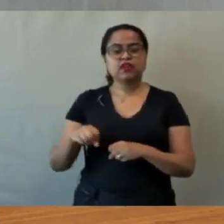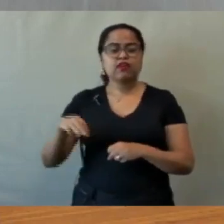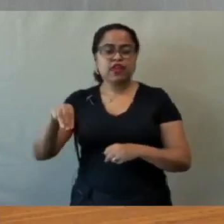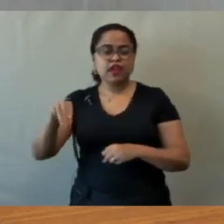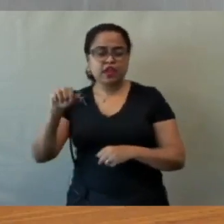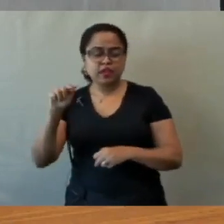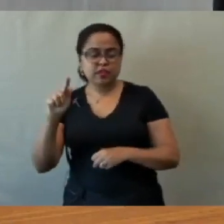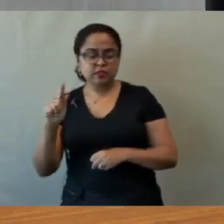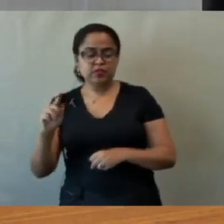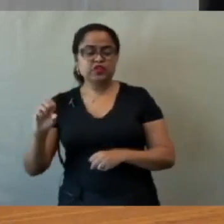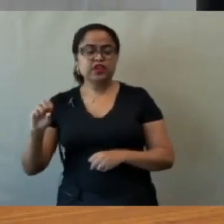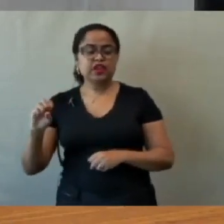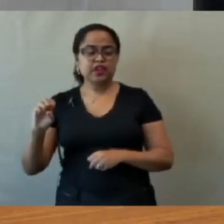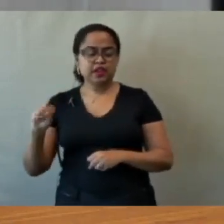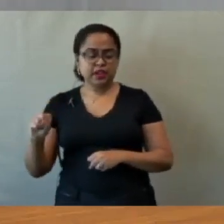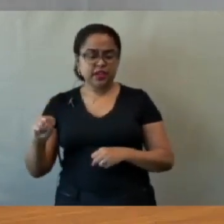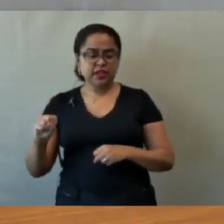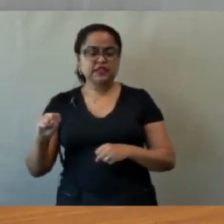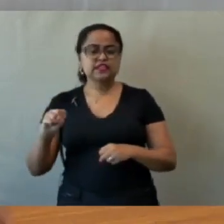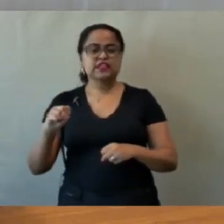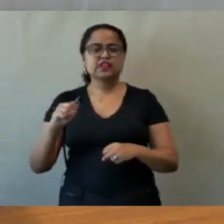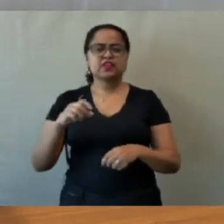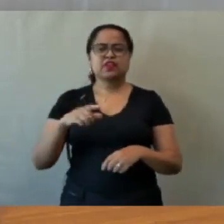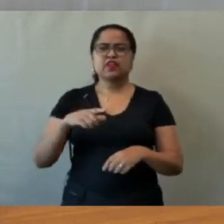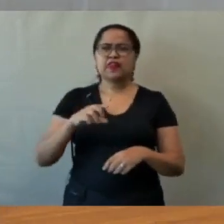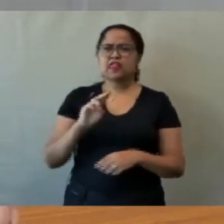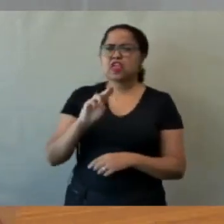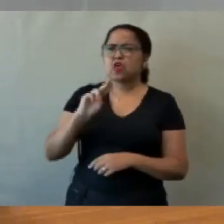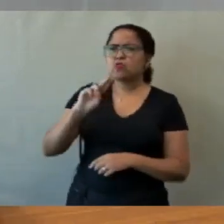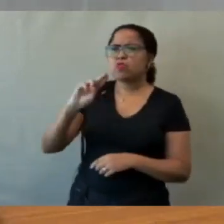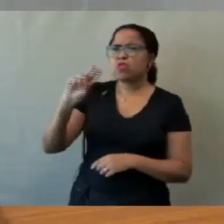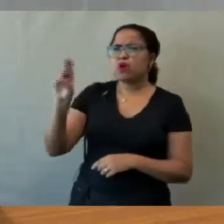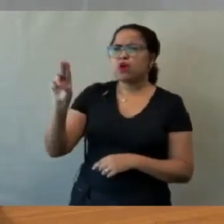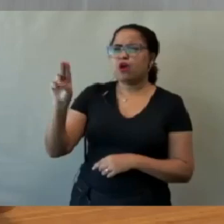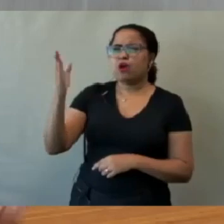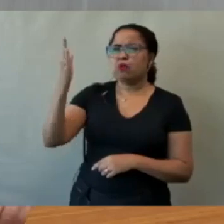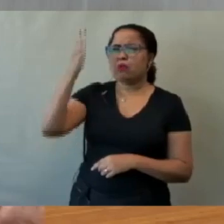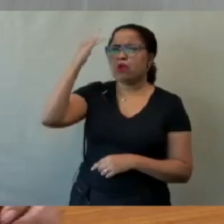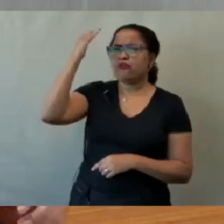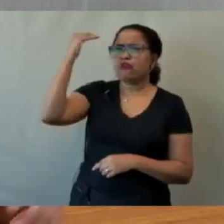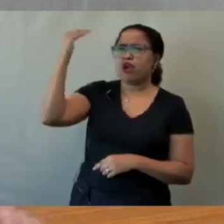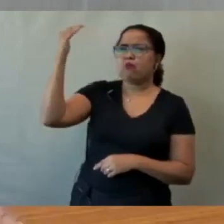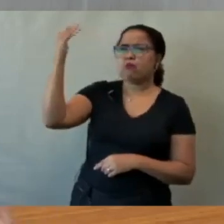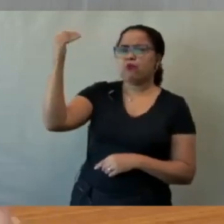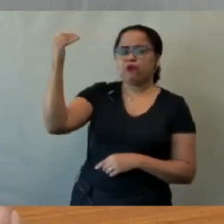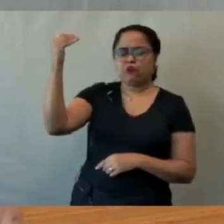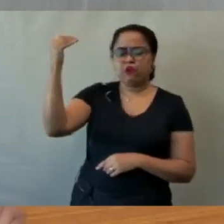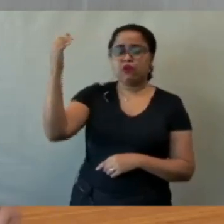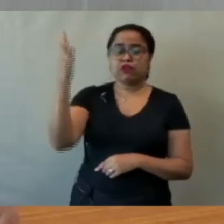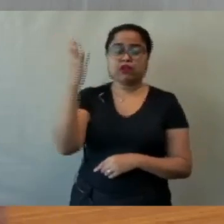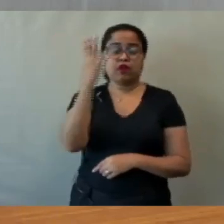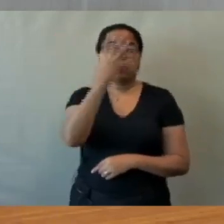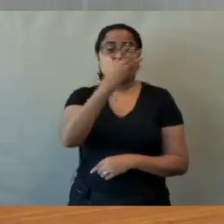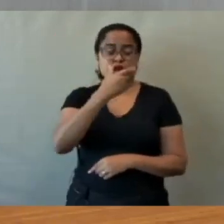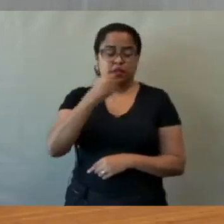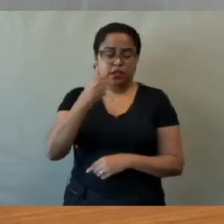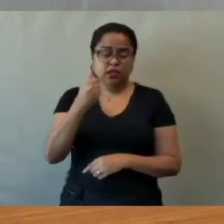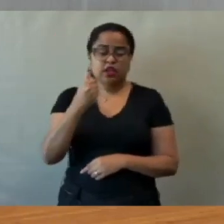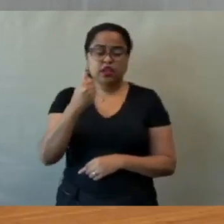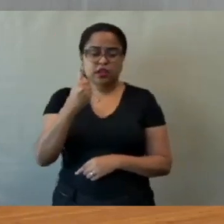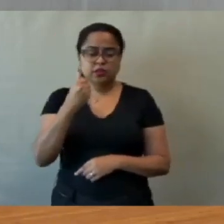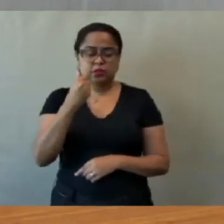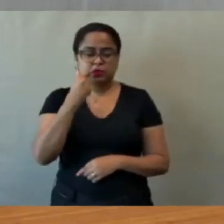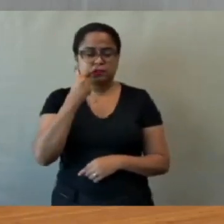formação. Essa MGS aí que tem um nome aí, né? Bonito, né? Aí por aí, não